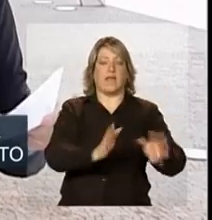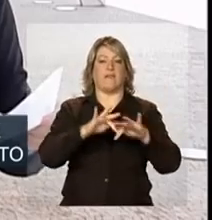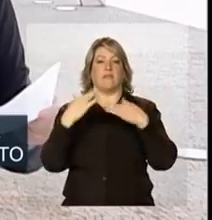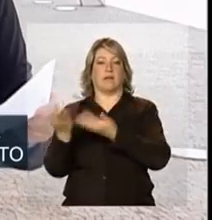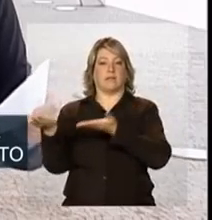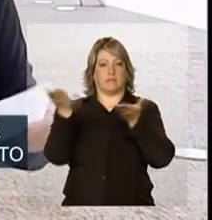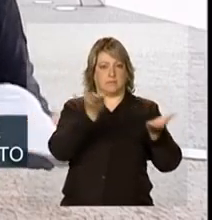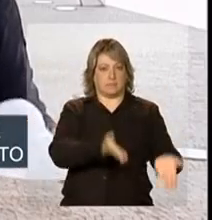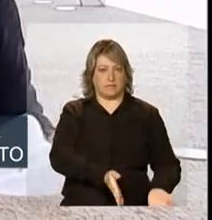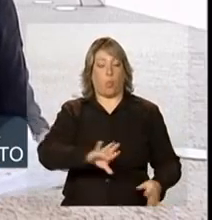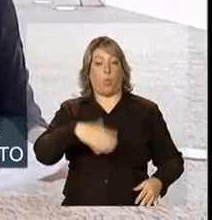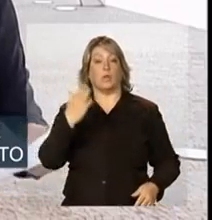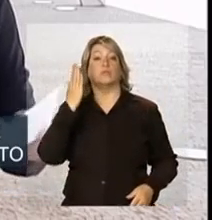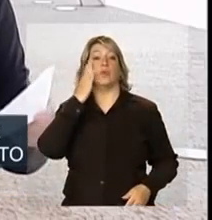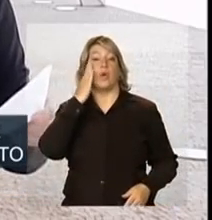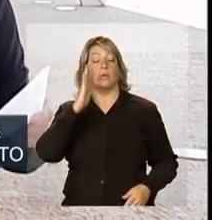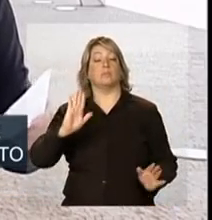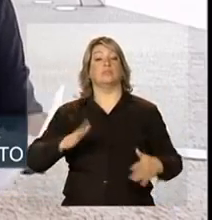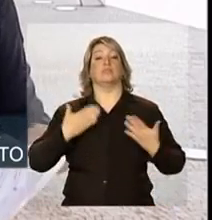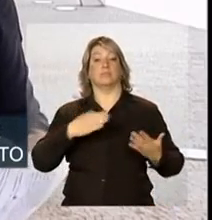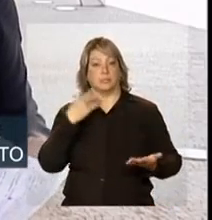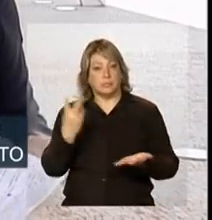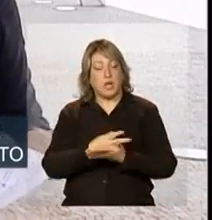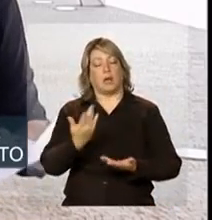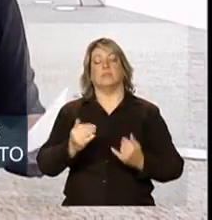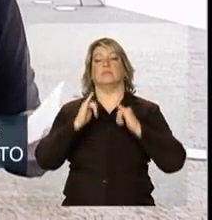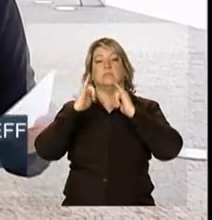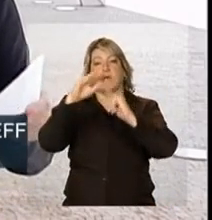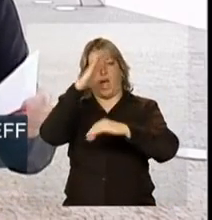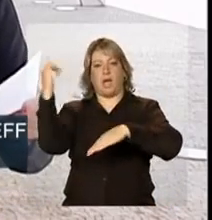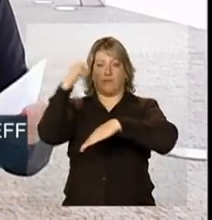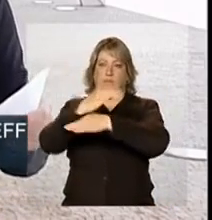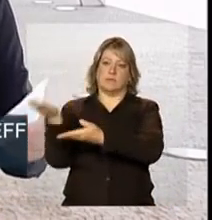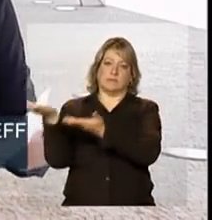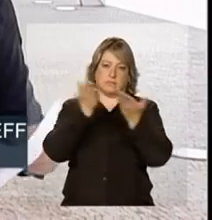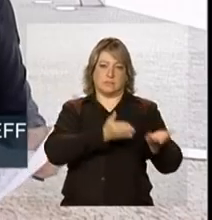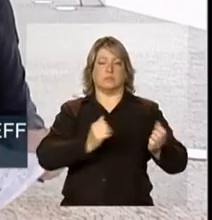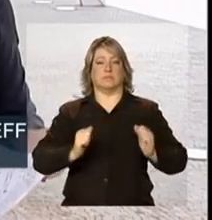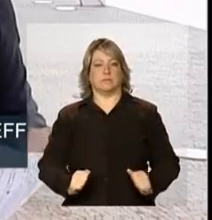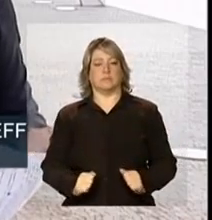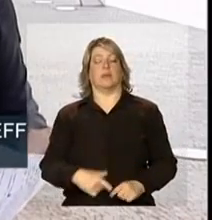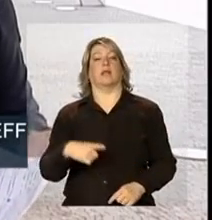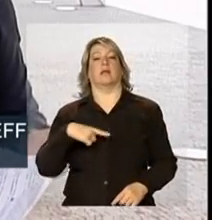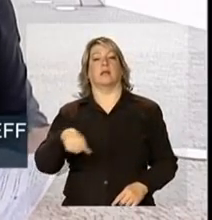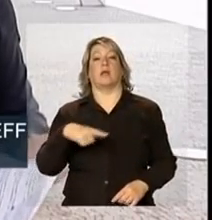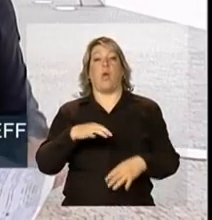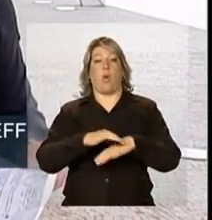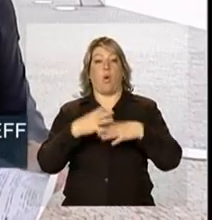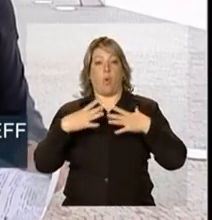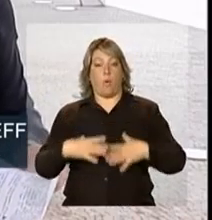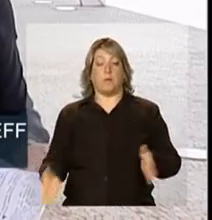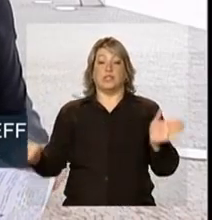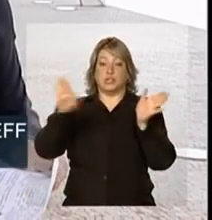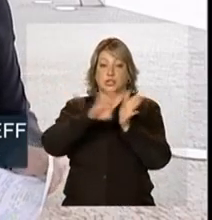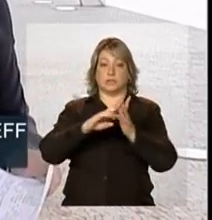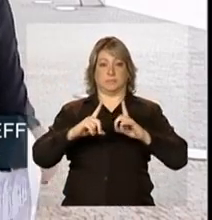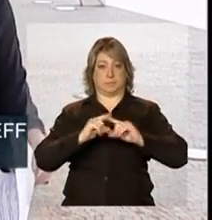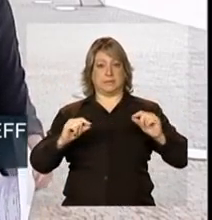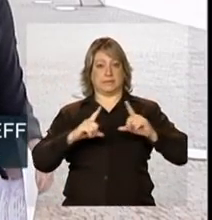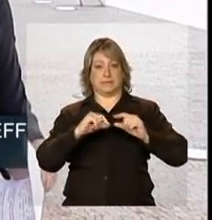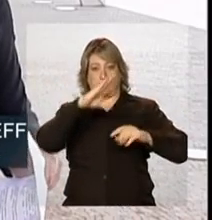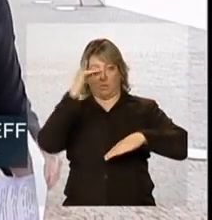a presidenta divulgou uma nota oficial lamentando a morte do arquiteto. A previsão é que o corpo chegue à base aérea de